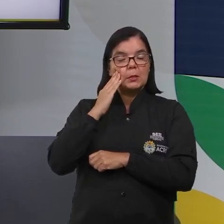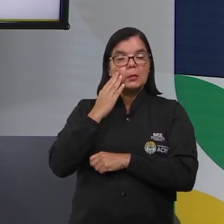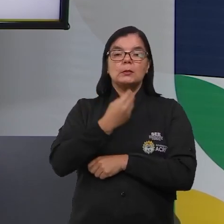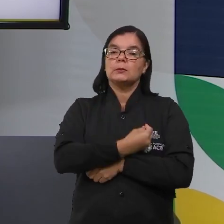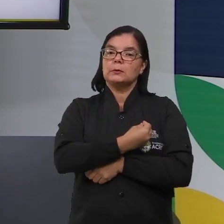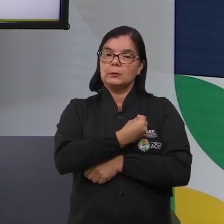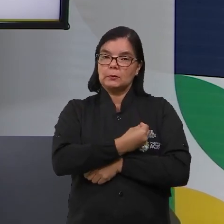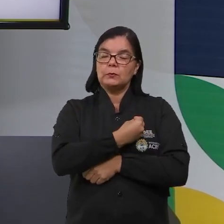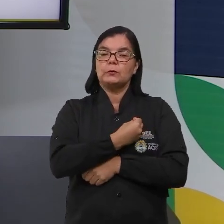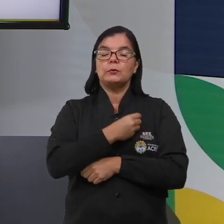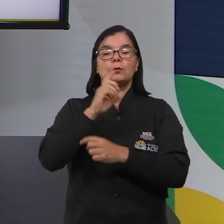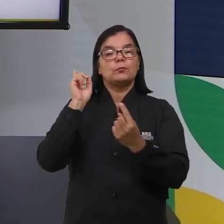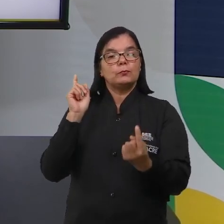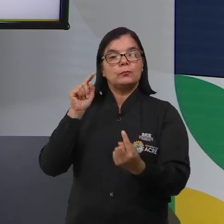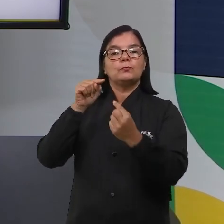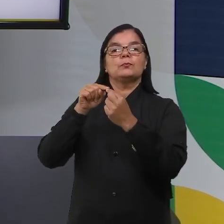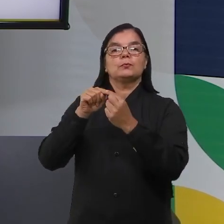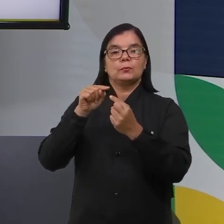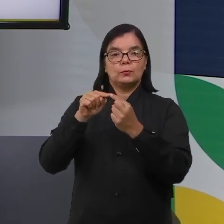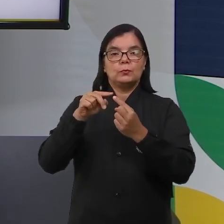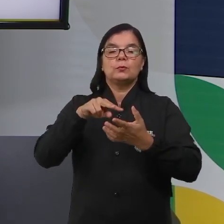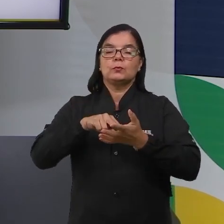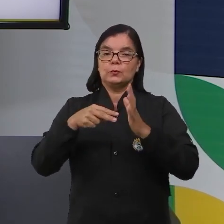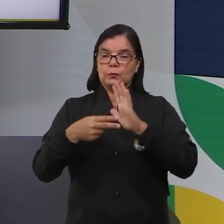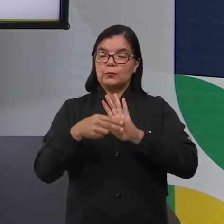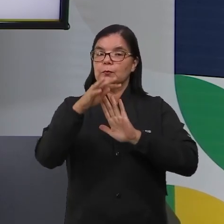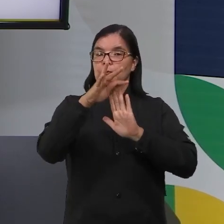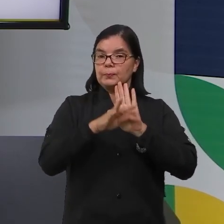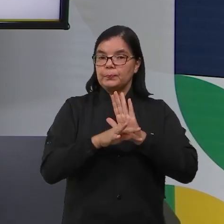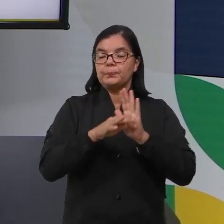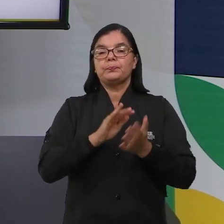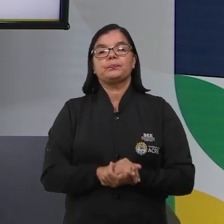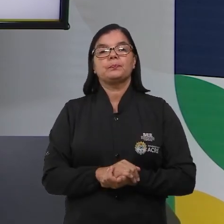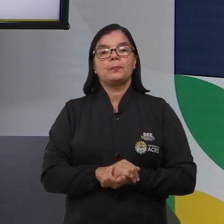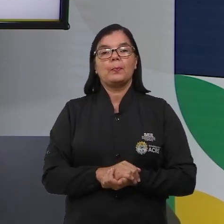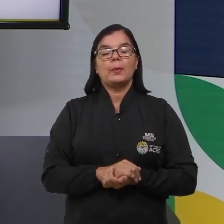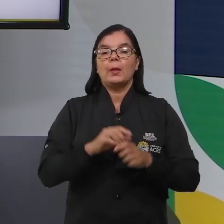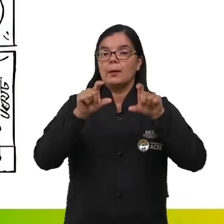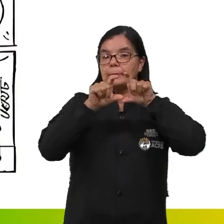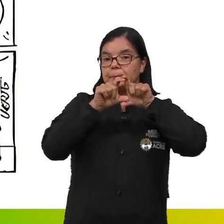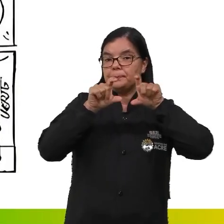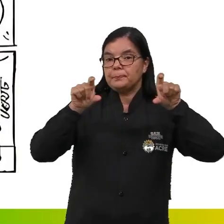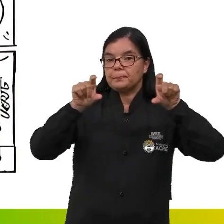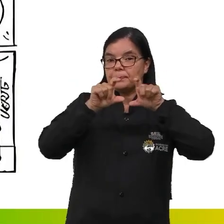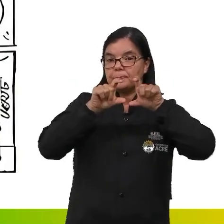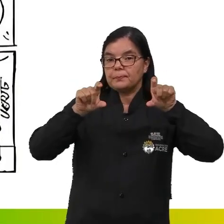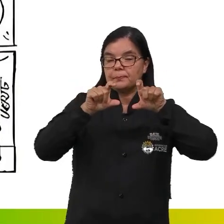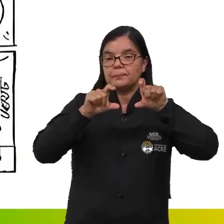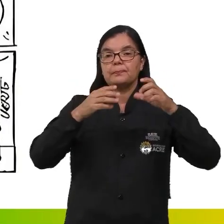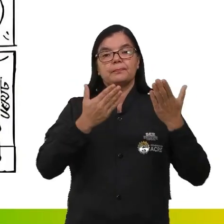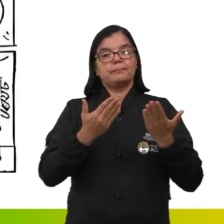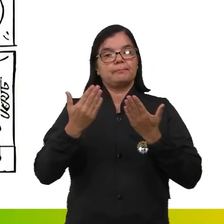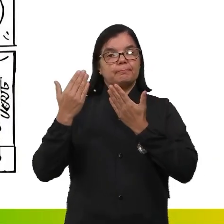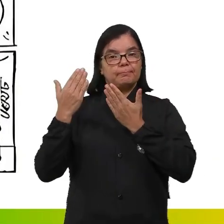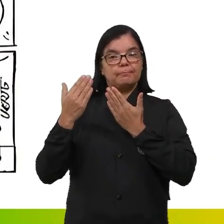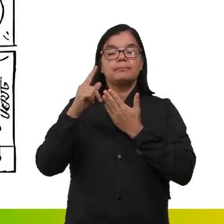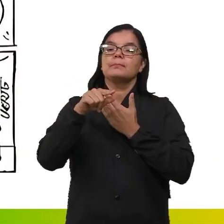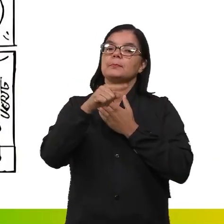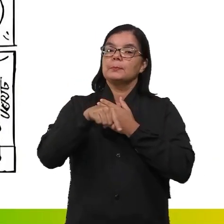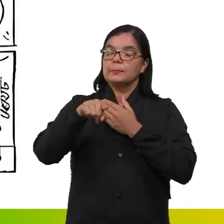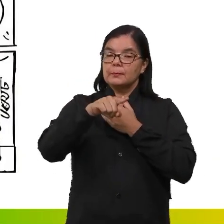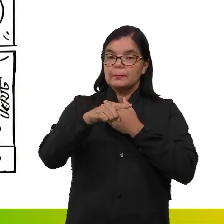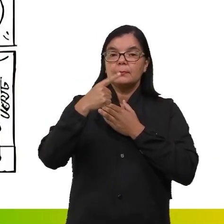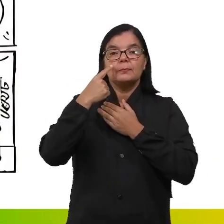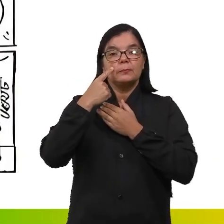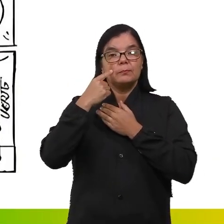real intenção ali, o real sentido do texto. E nessa tirinha que aparece aí na tela para vocês, é necessário que vocês